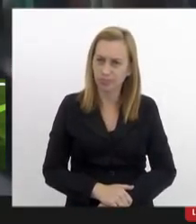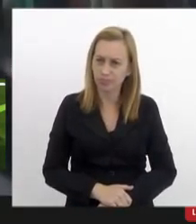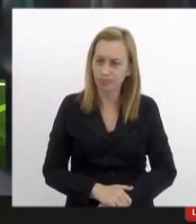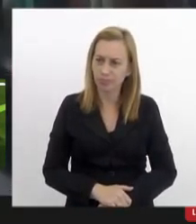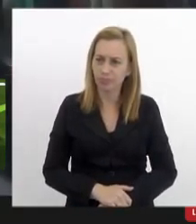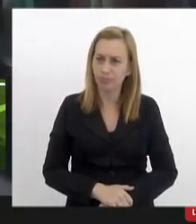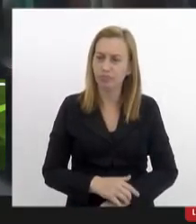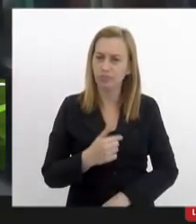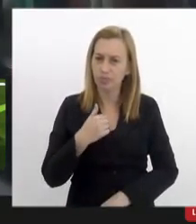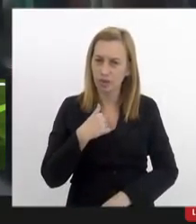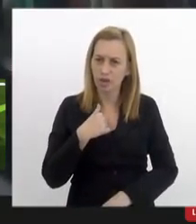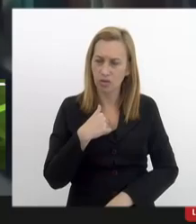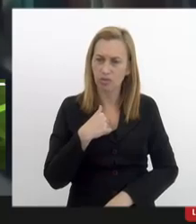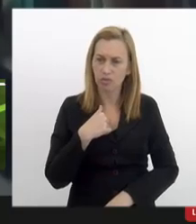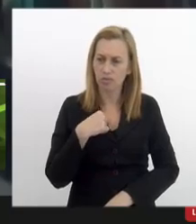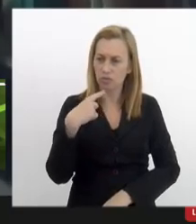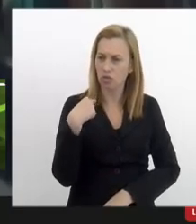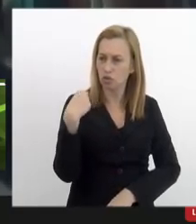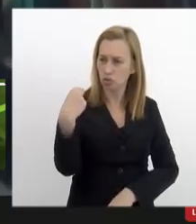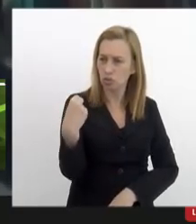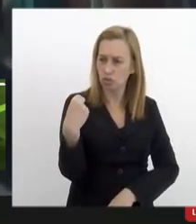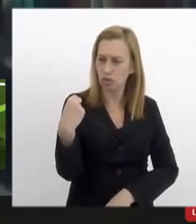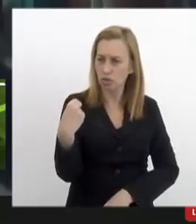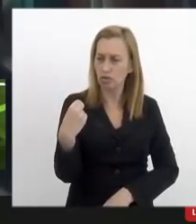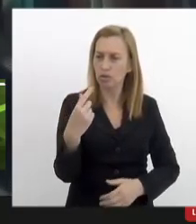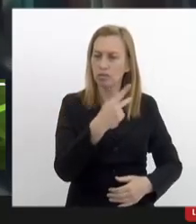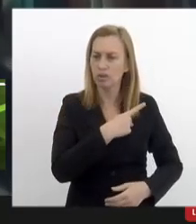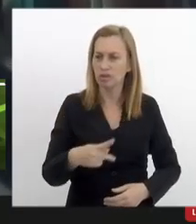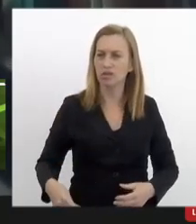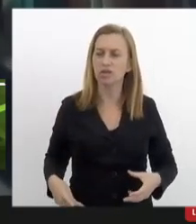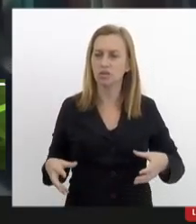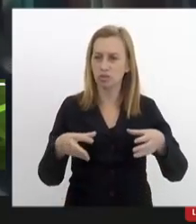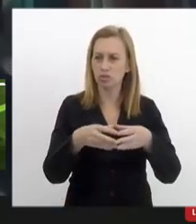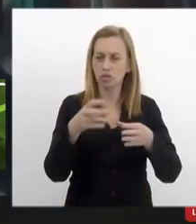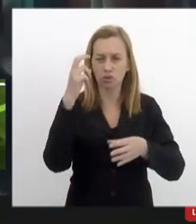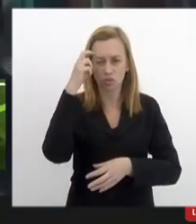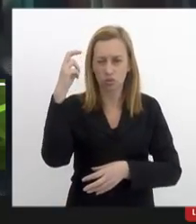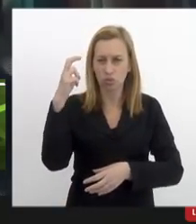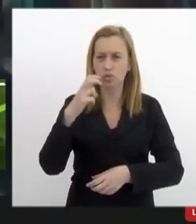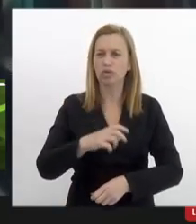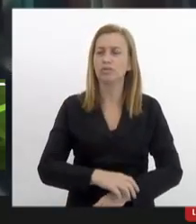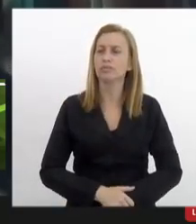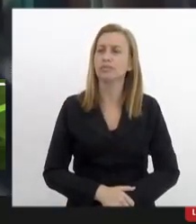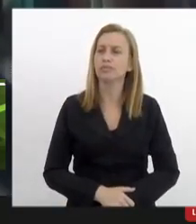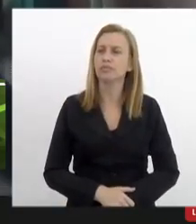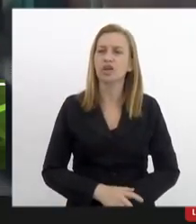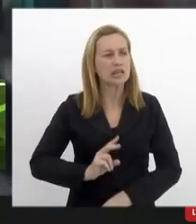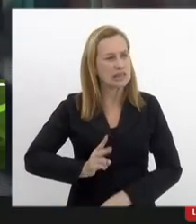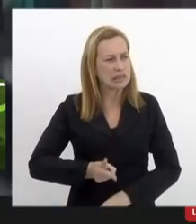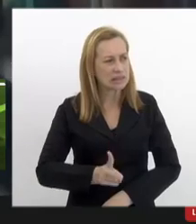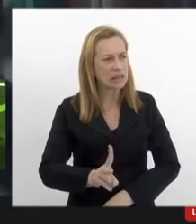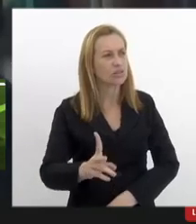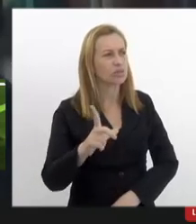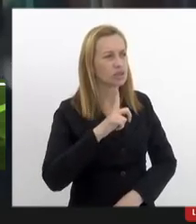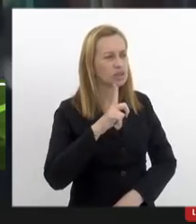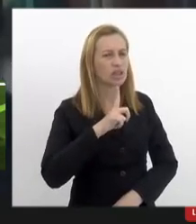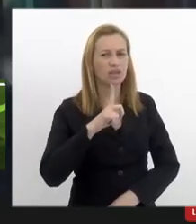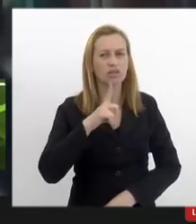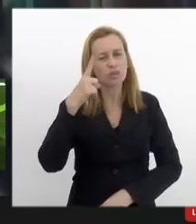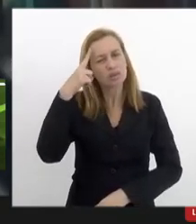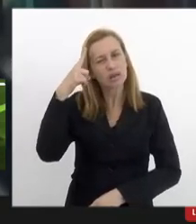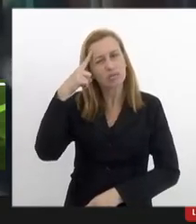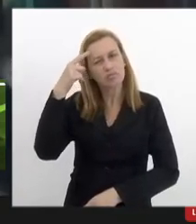eu assumi a presidência da Comissão de Cultura, uma das coisas que sempre teve nas nossas cabeças